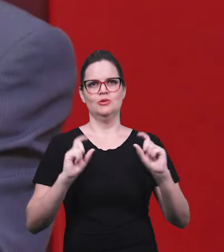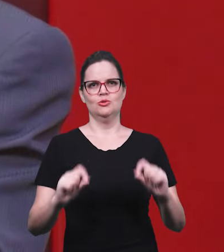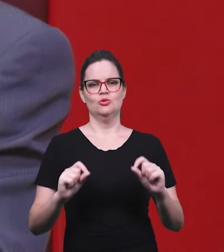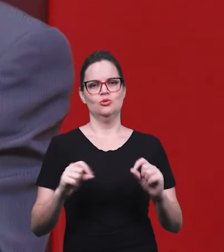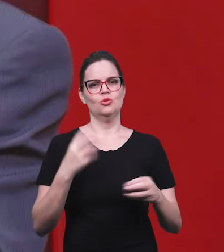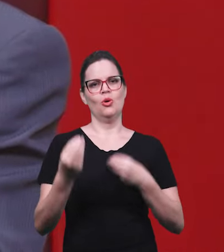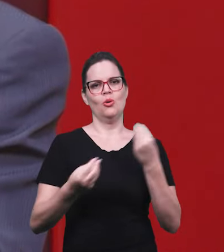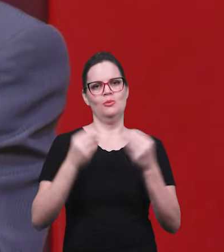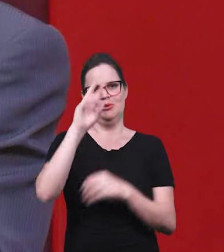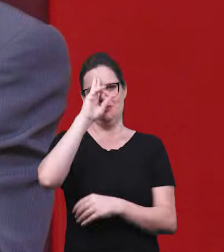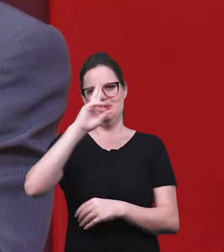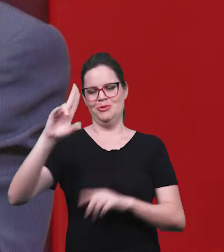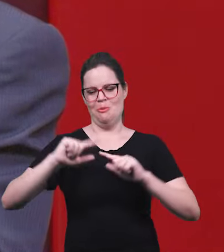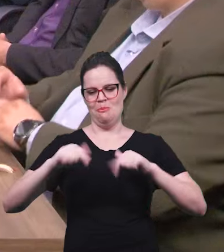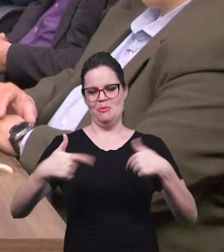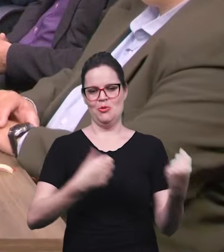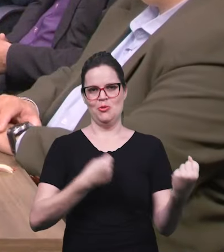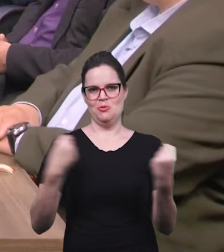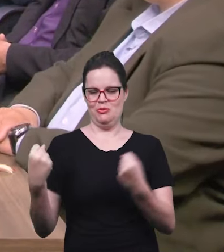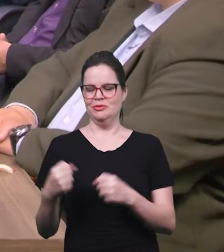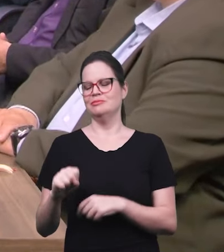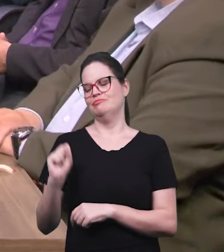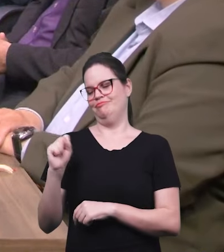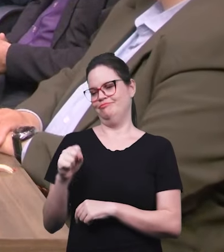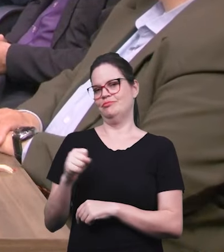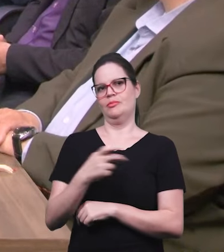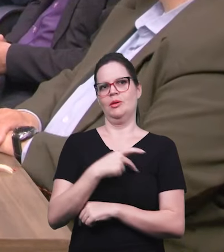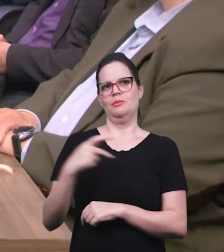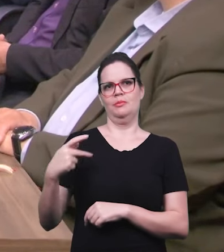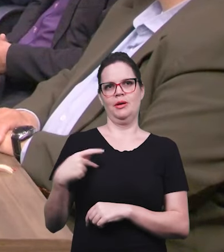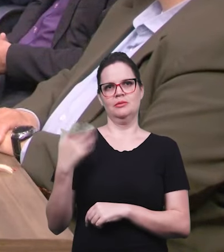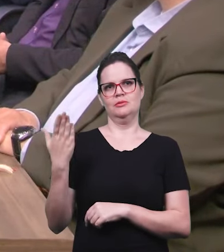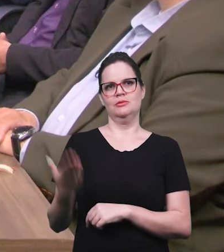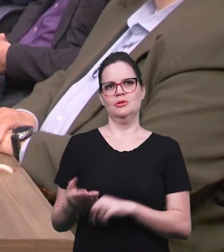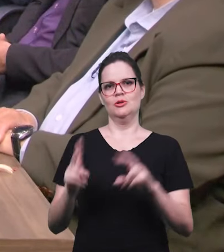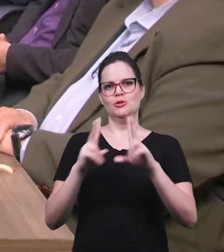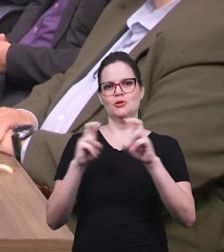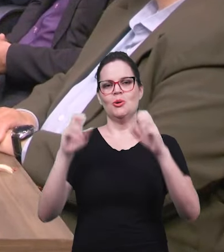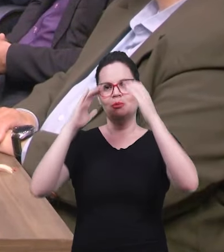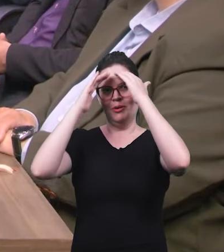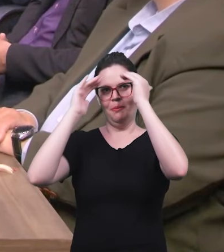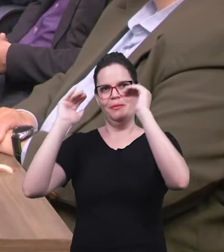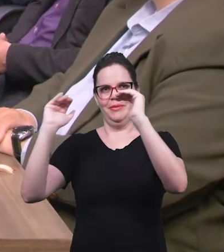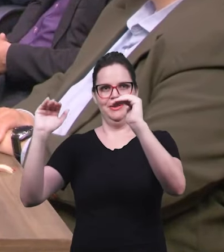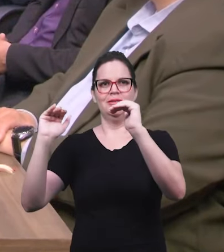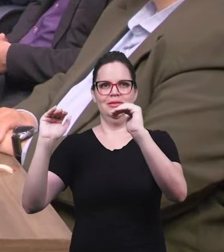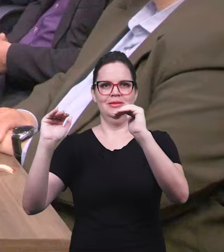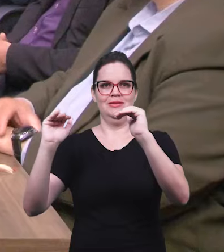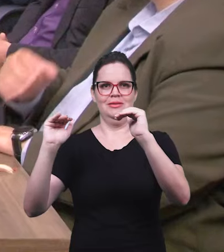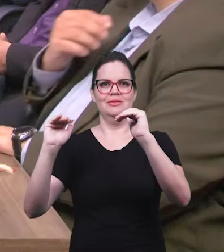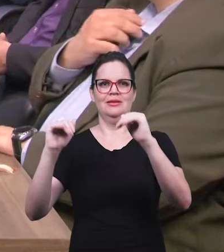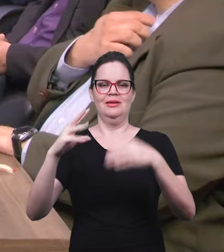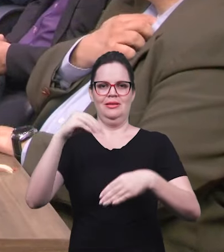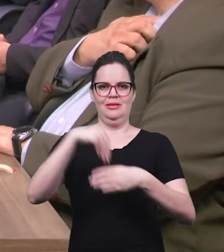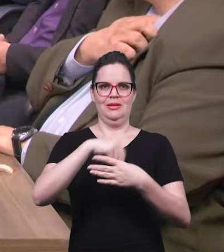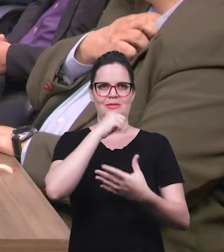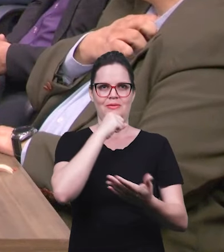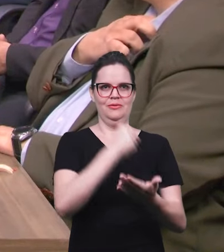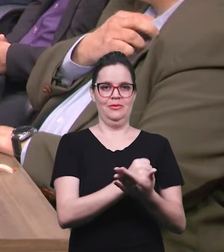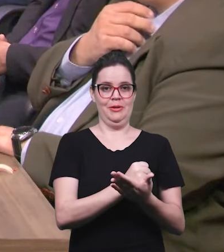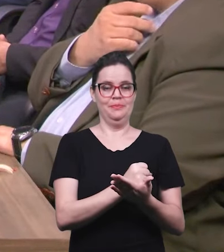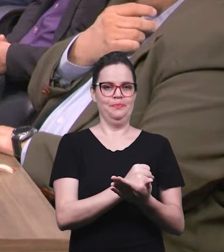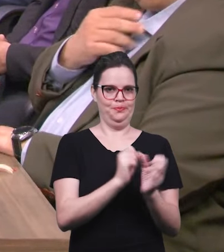pela energia. Sim, o pastor Weller falou aqui, né, sobre obediência, lá no Antigo Testamento. Quando a gente